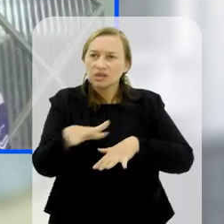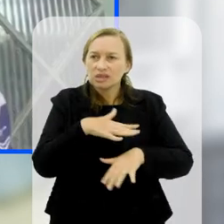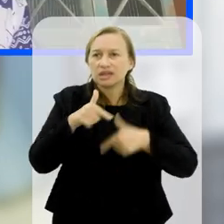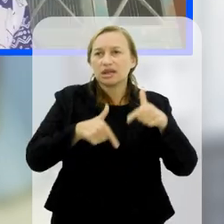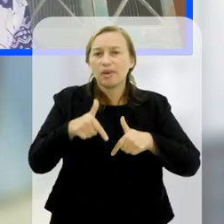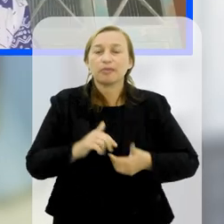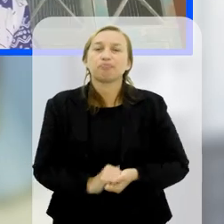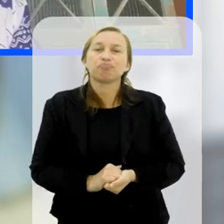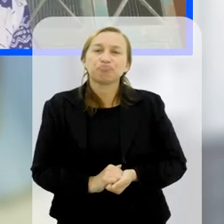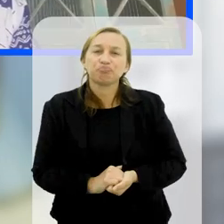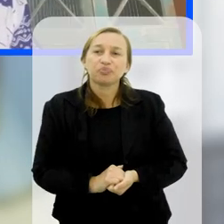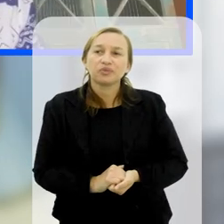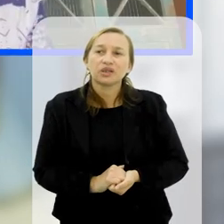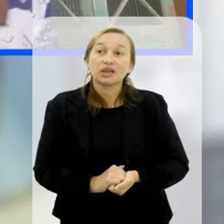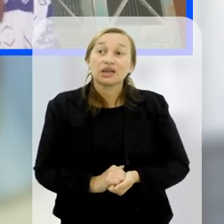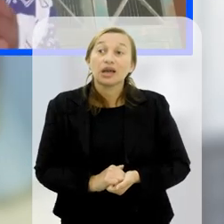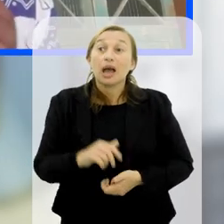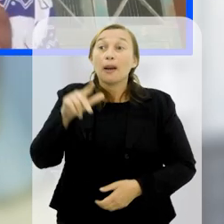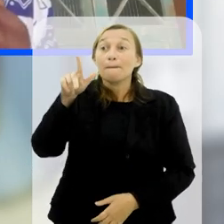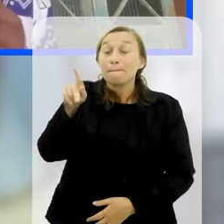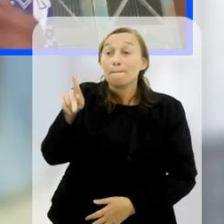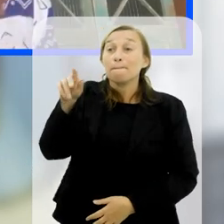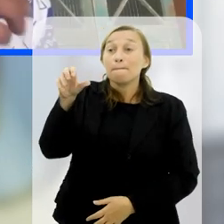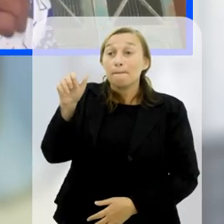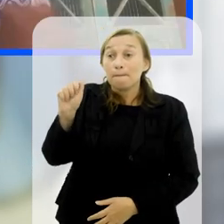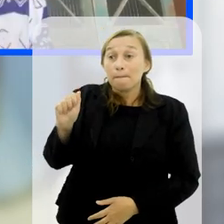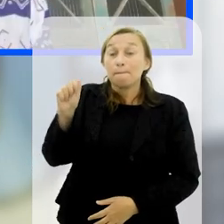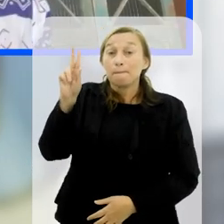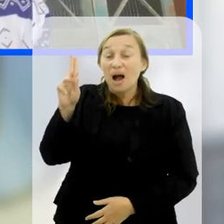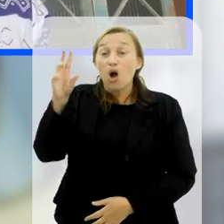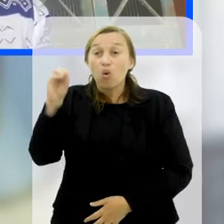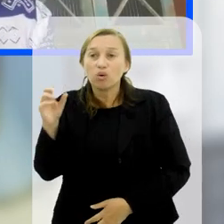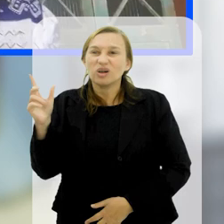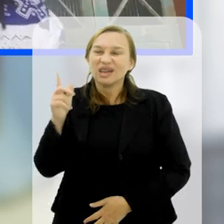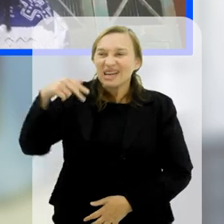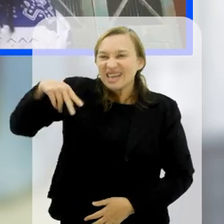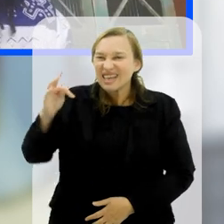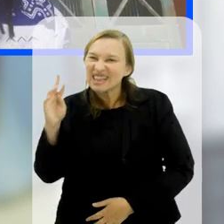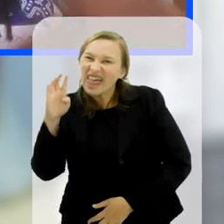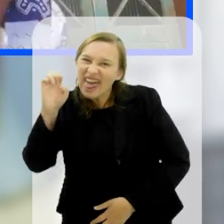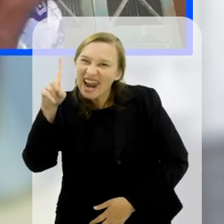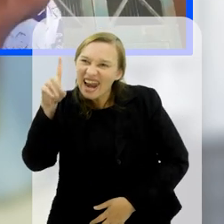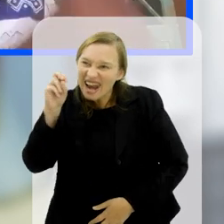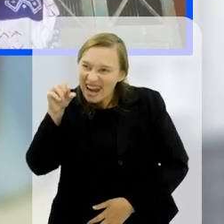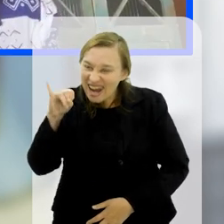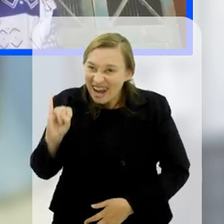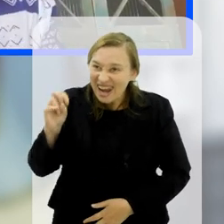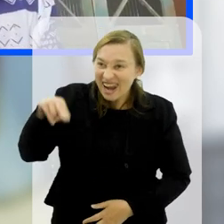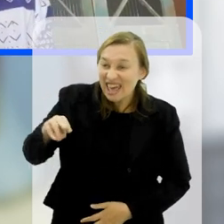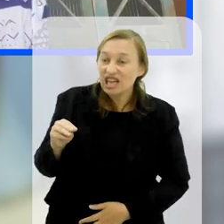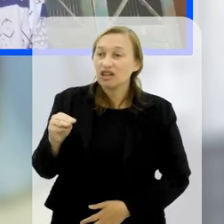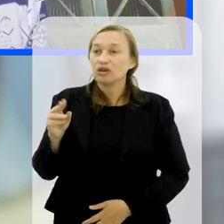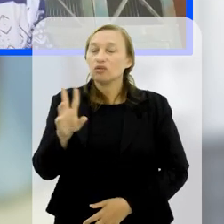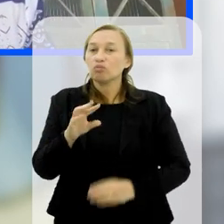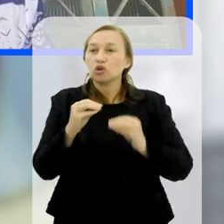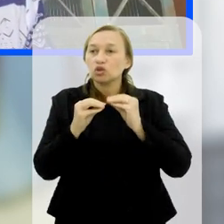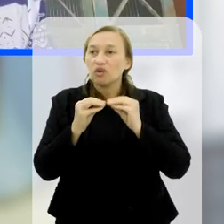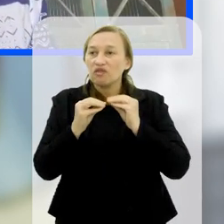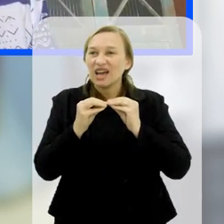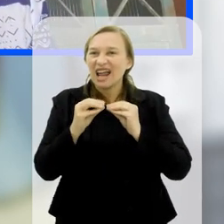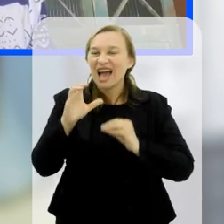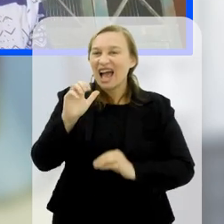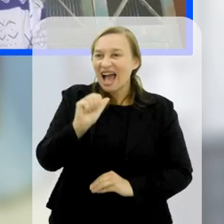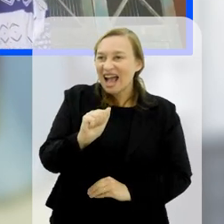mercado. E É de o Paulo opinião. Guindelli, que é o nome Falo dele, que é em. esse ator que estava fazendo uma novela chamada